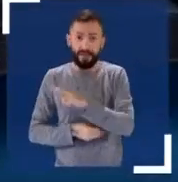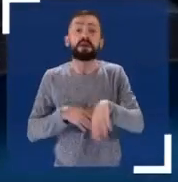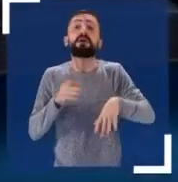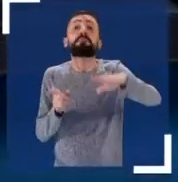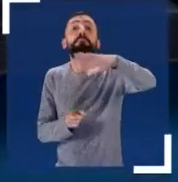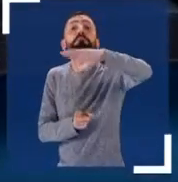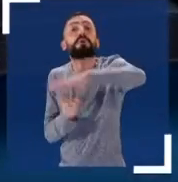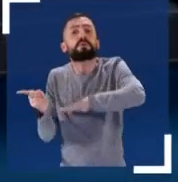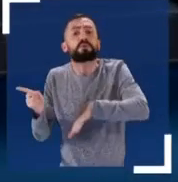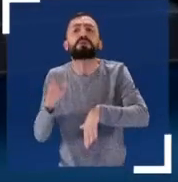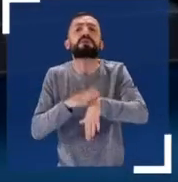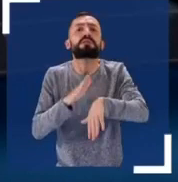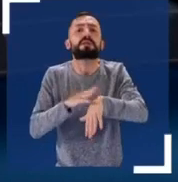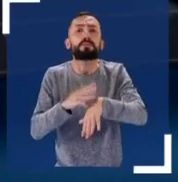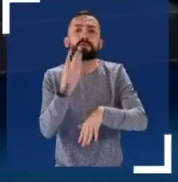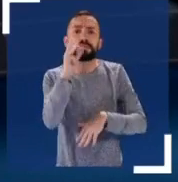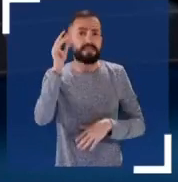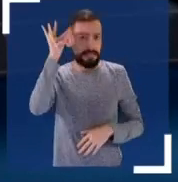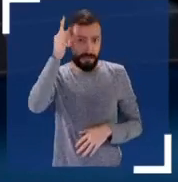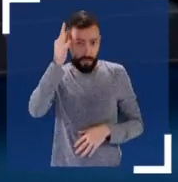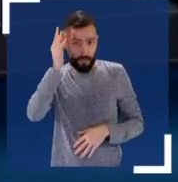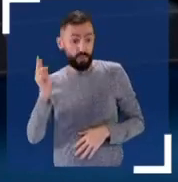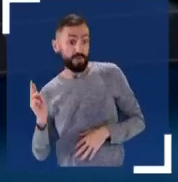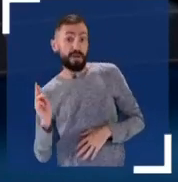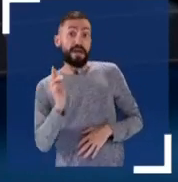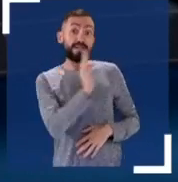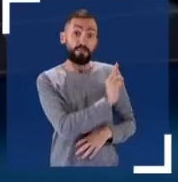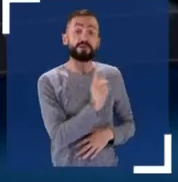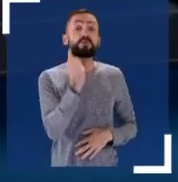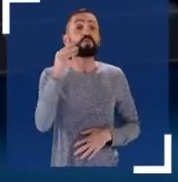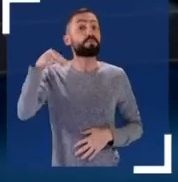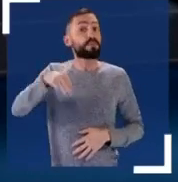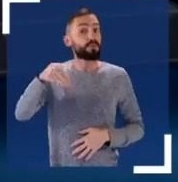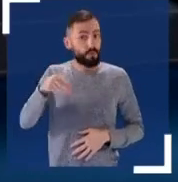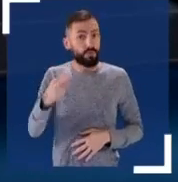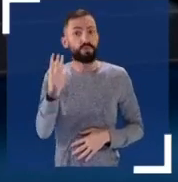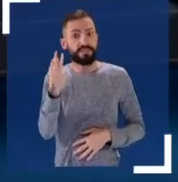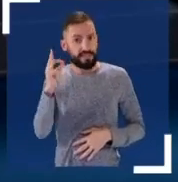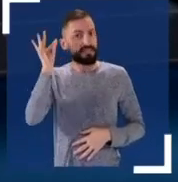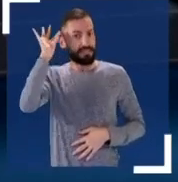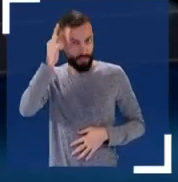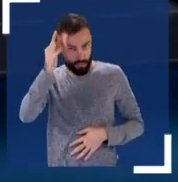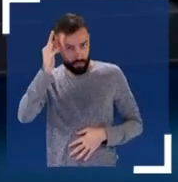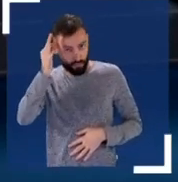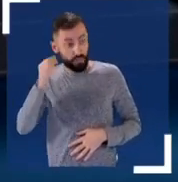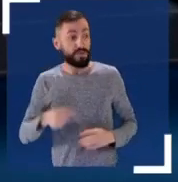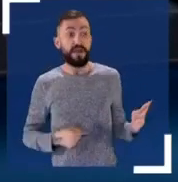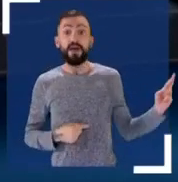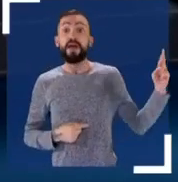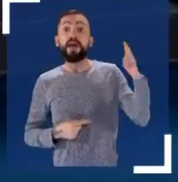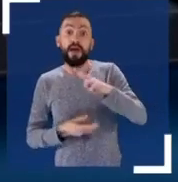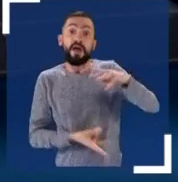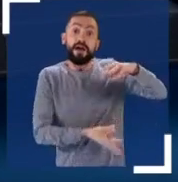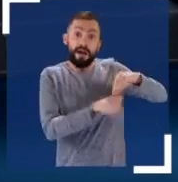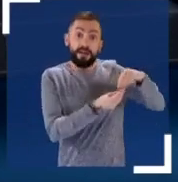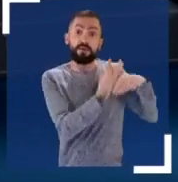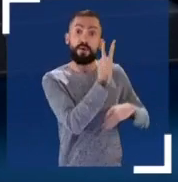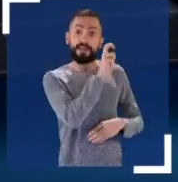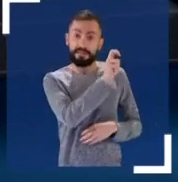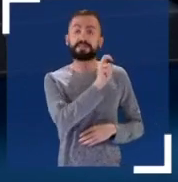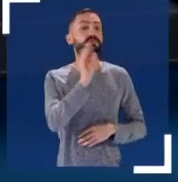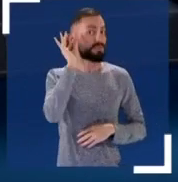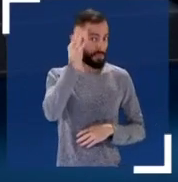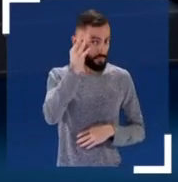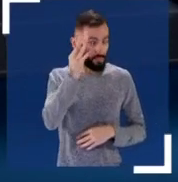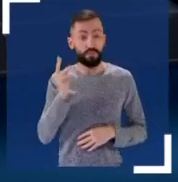de 30 segundos, resposta 1 minuto e 30 segundos, réplica de 45 segundos e tréplica de